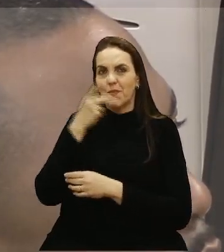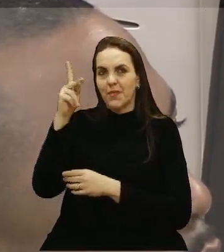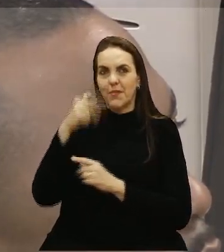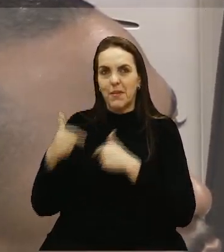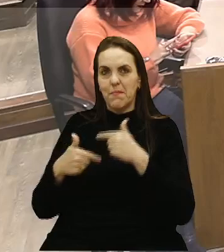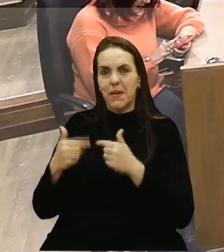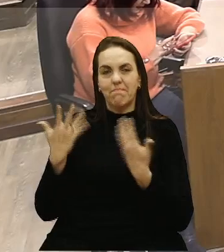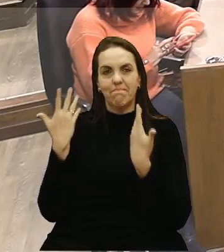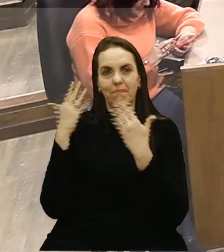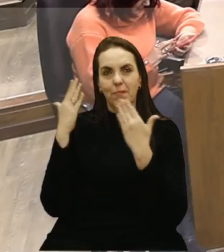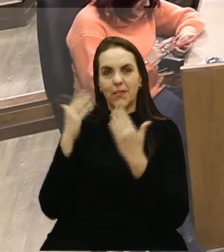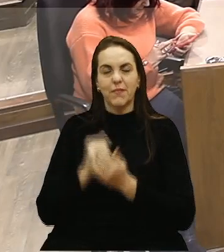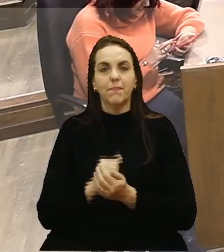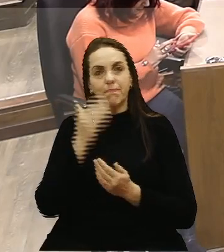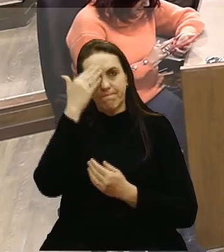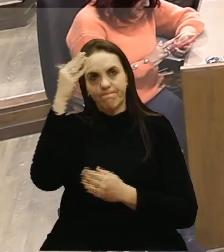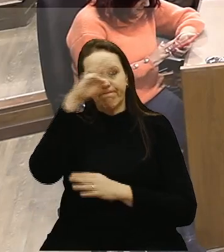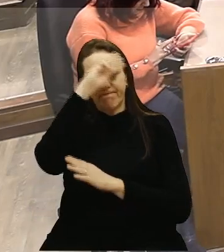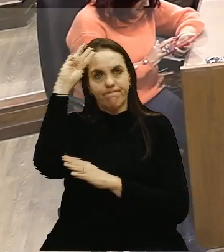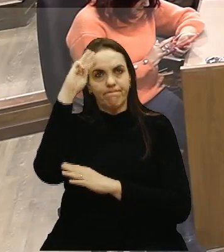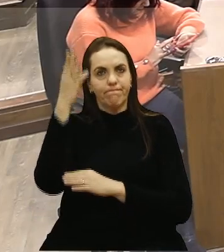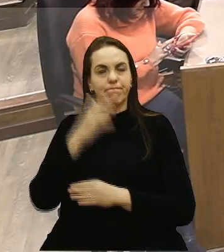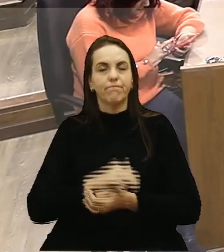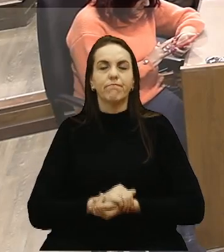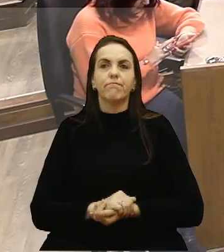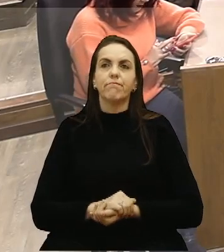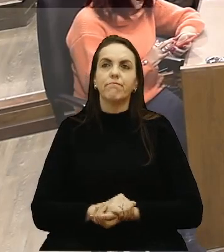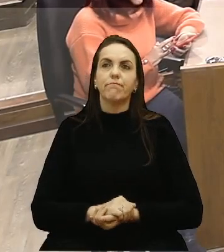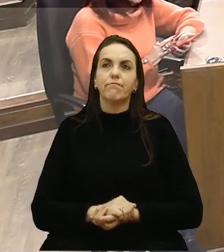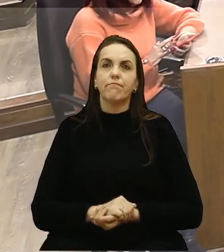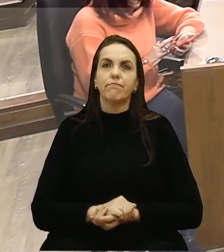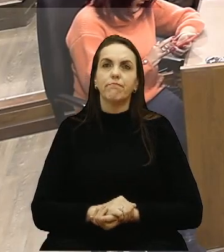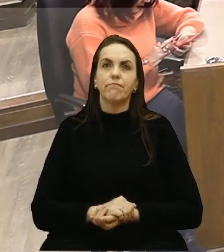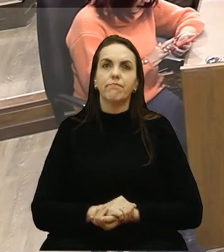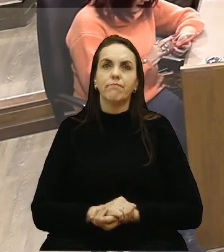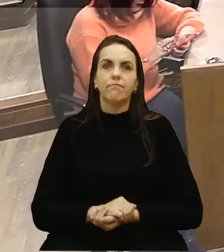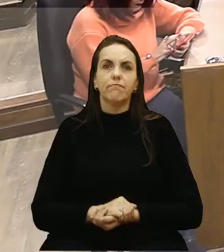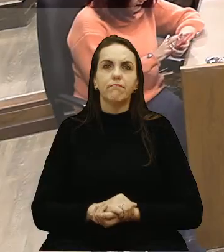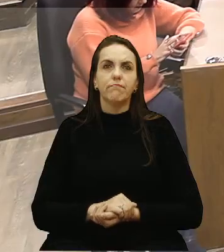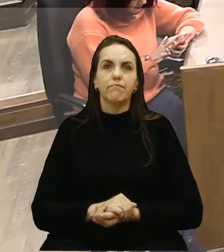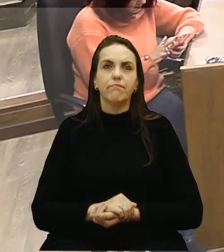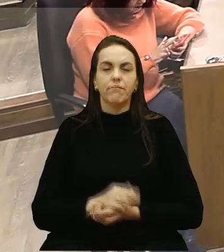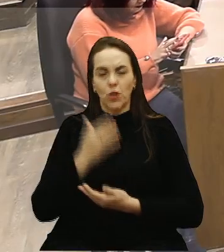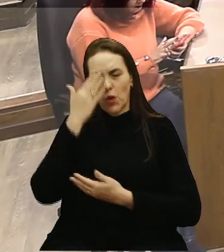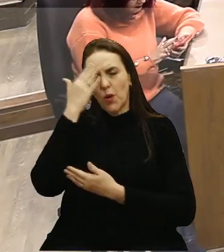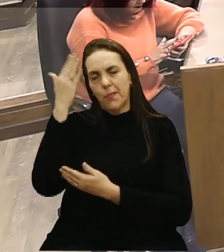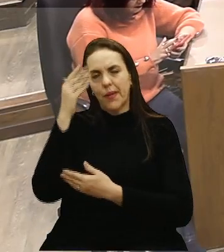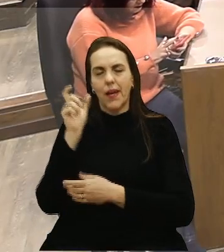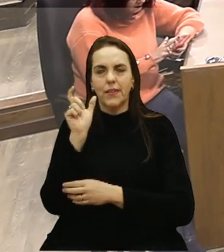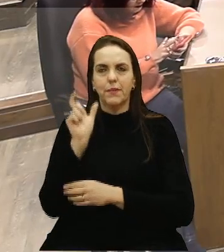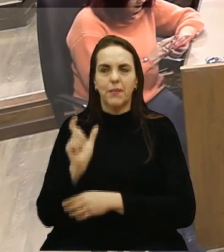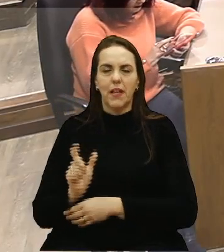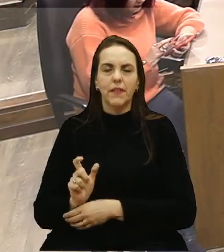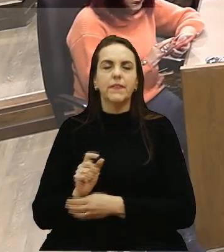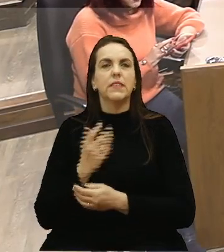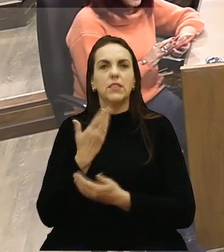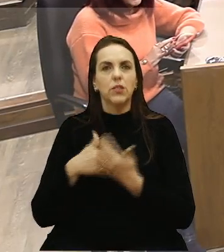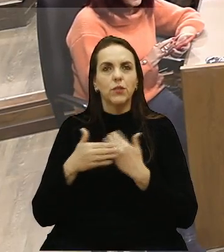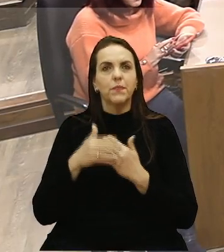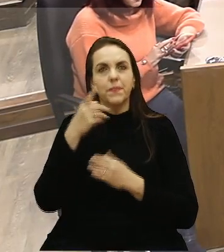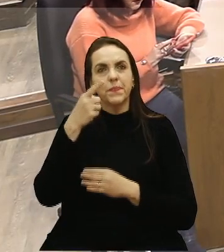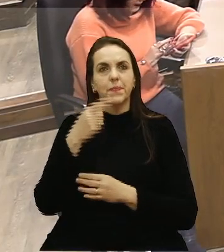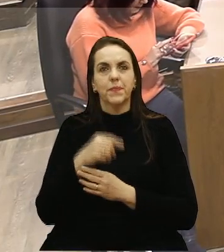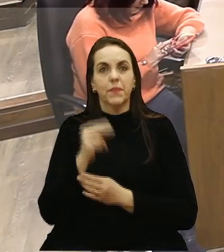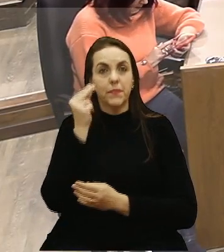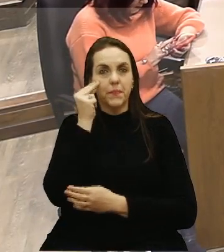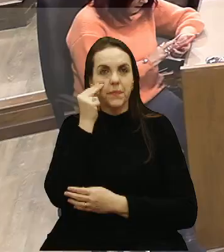Parabéns. Obrigado, vereador Juliano Valim. Obrigado pelas palavras. Vereador Cláudio Libardi.